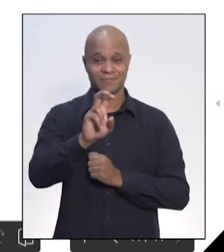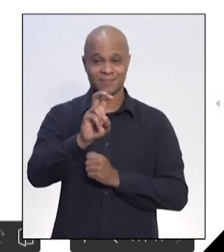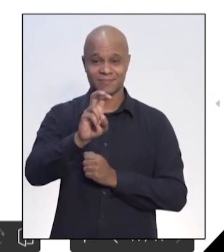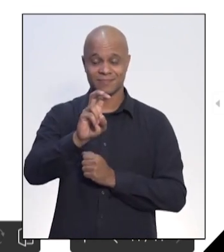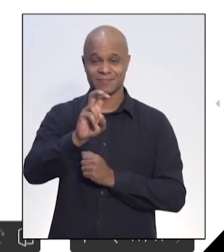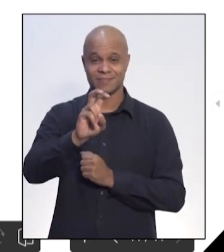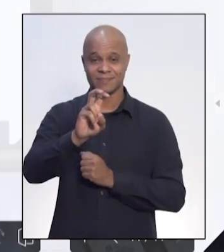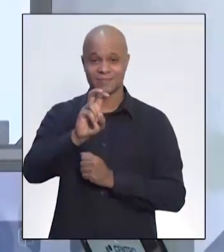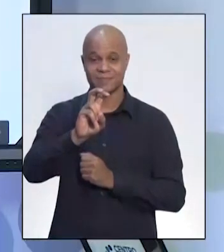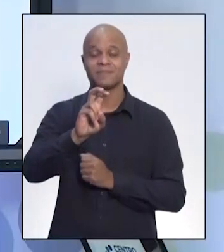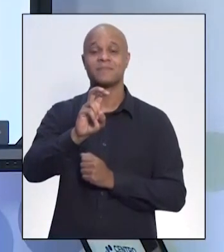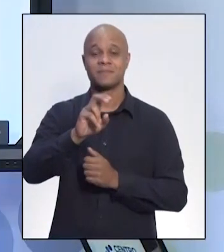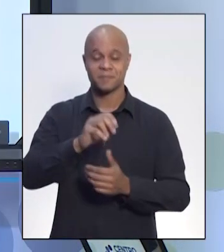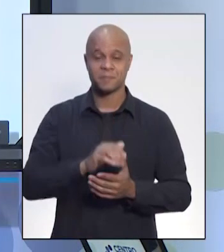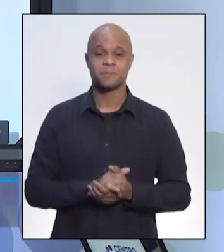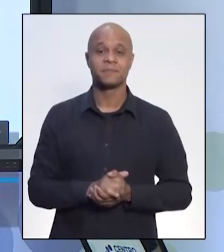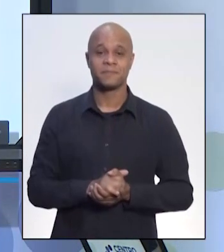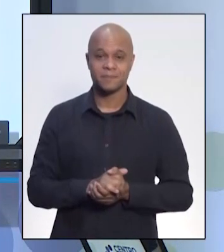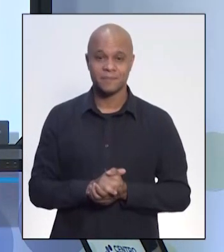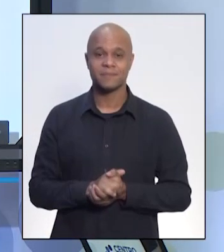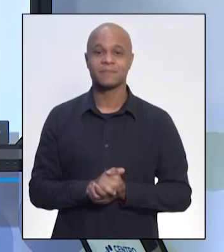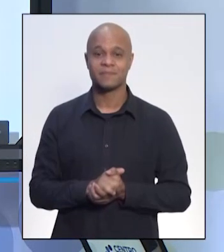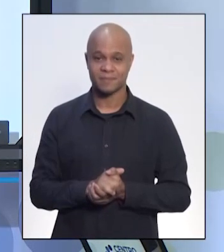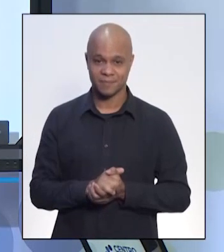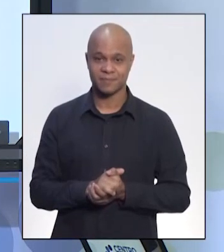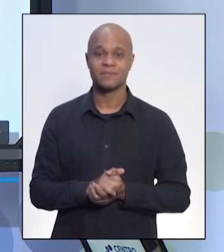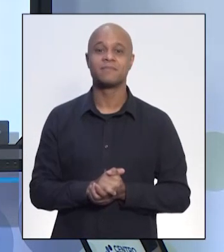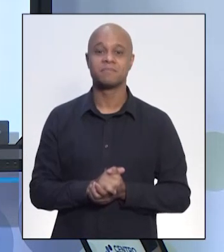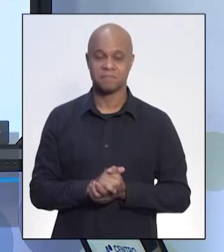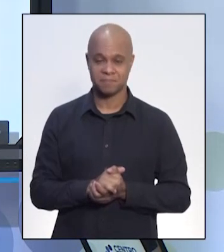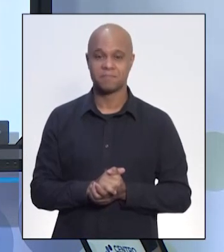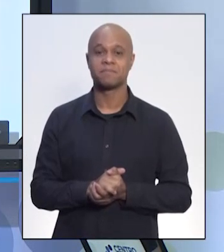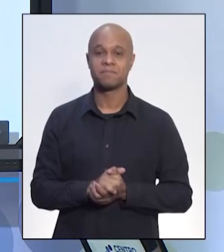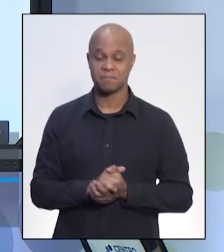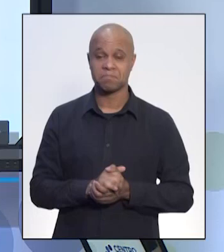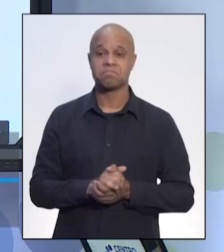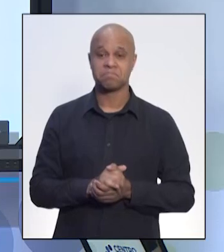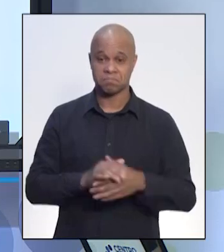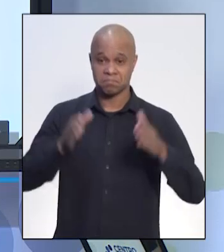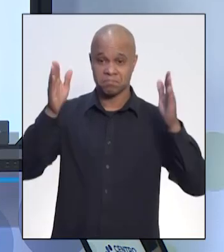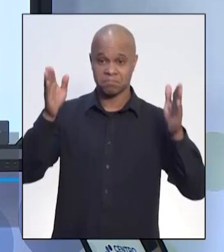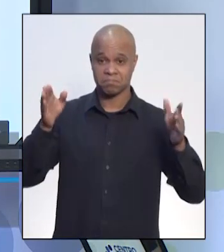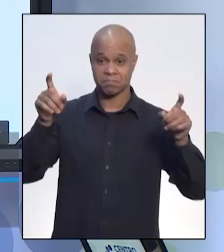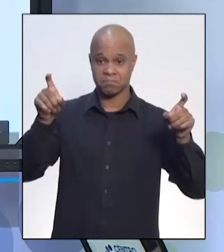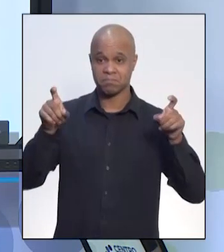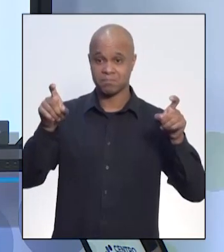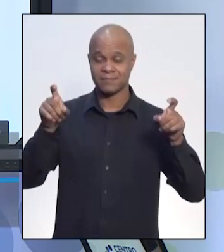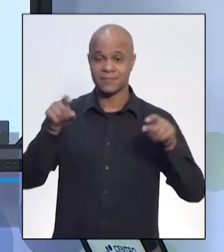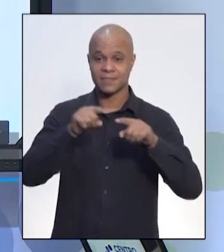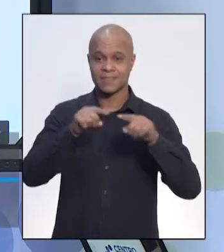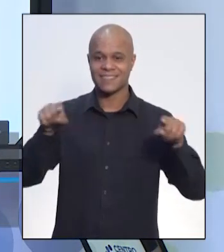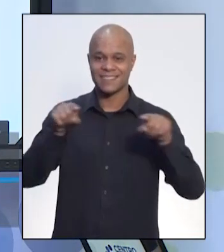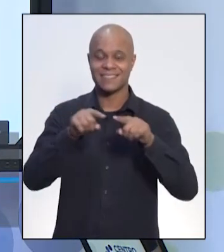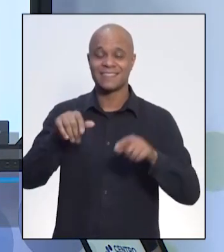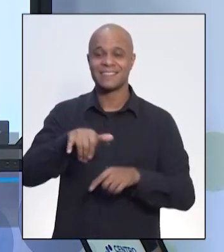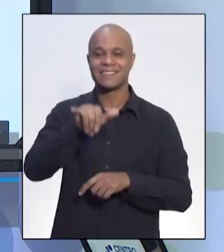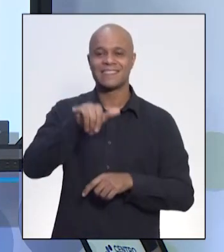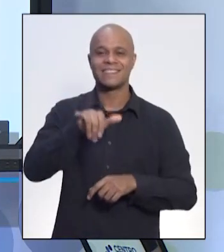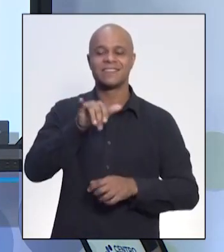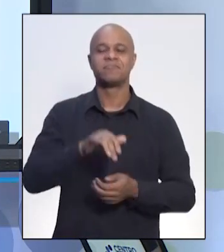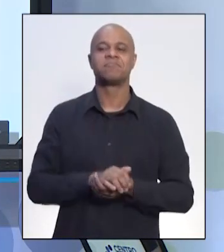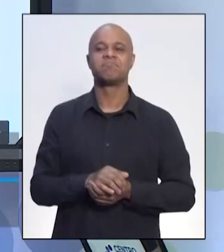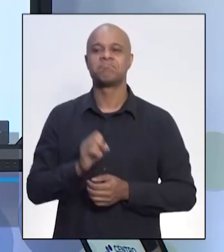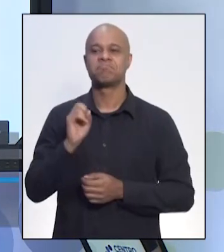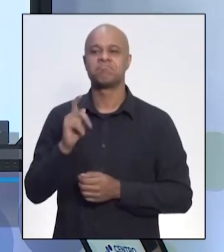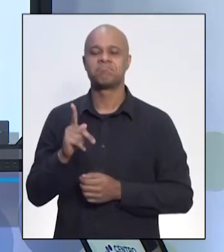no valor do x, lembra do terreno, gente? Era x, x e aqui embaixo era y. Então, aqui, quando é 15, a gente tem a área máxima. Está